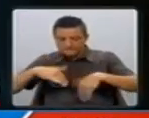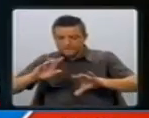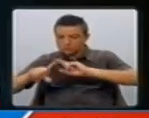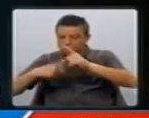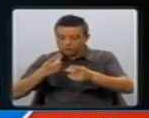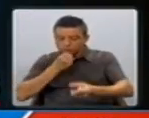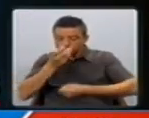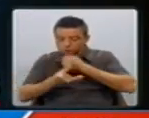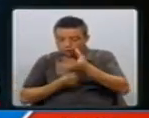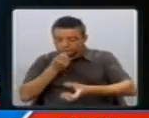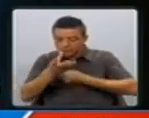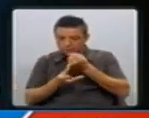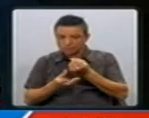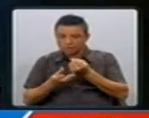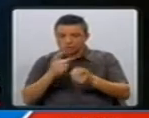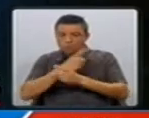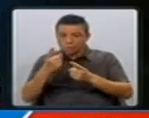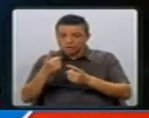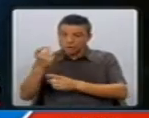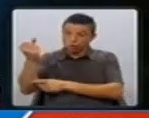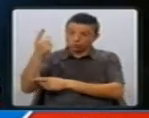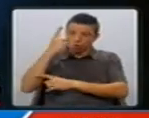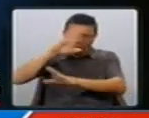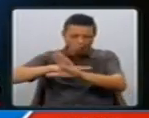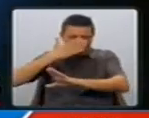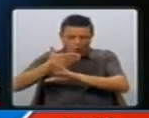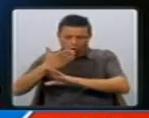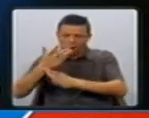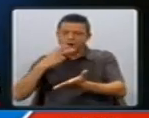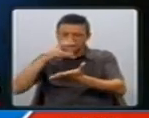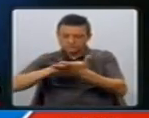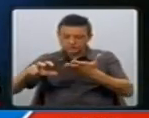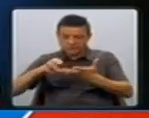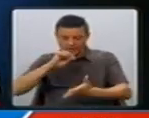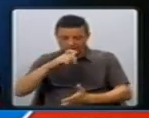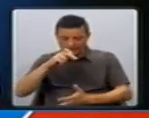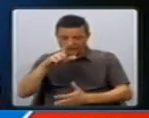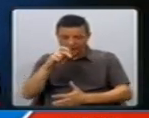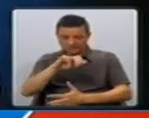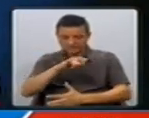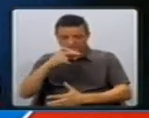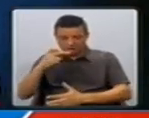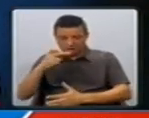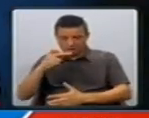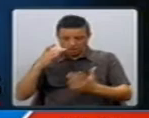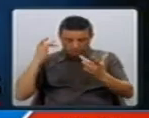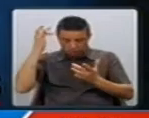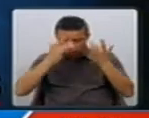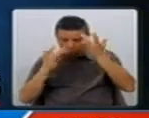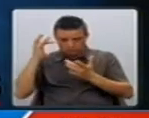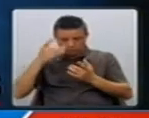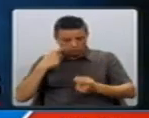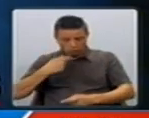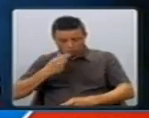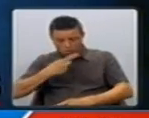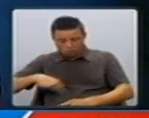explicação para esta luminosidade, esta energia tão grande destas galáxias. Uma das teorias passa por, e que nós